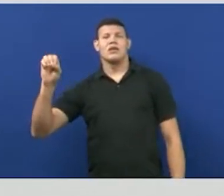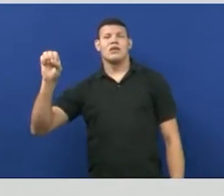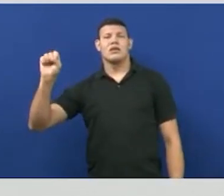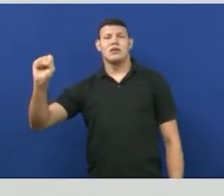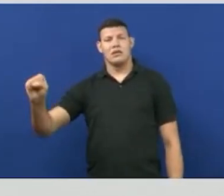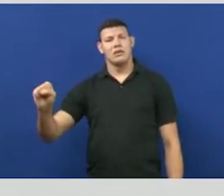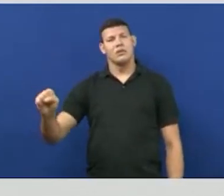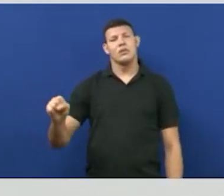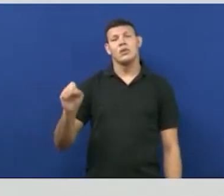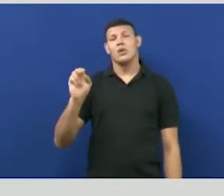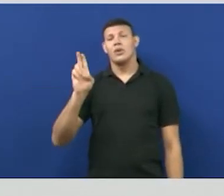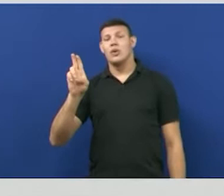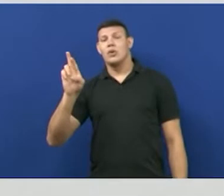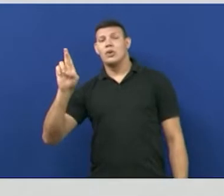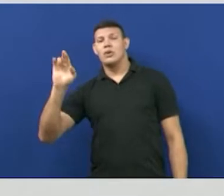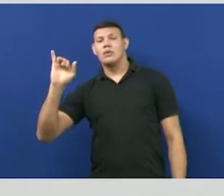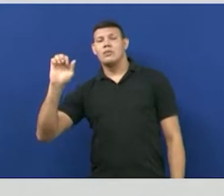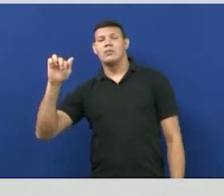urinário,